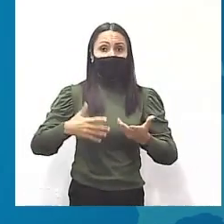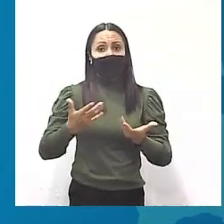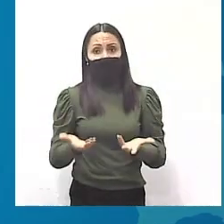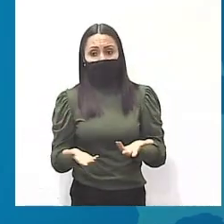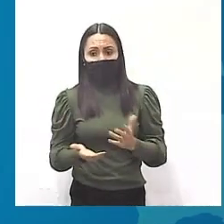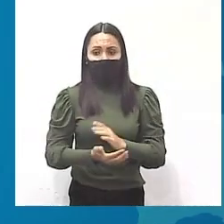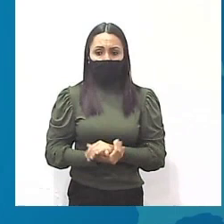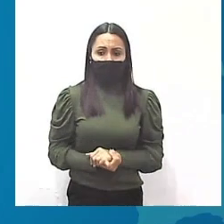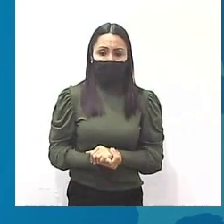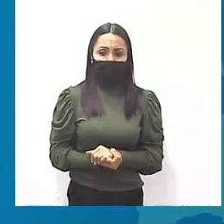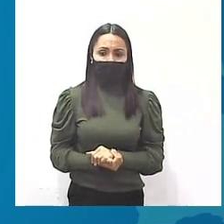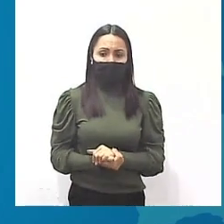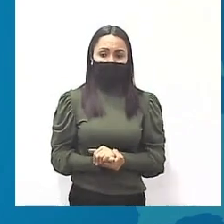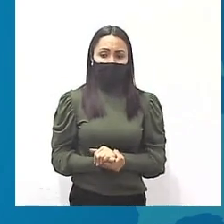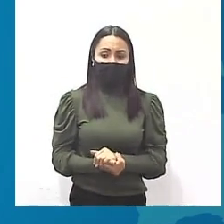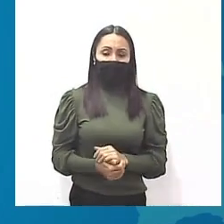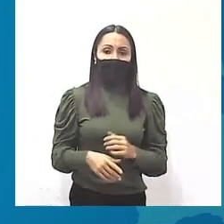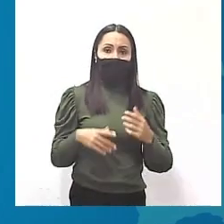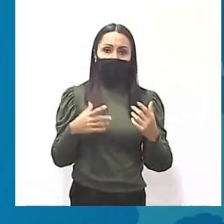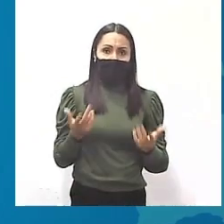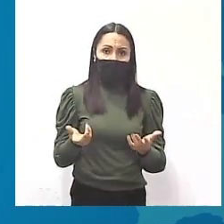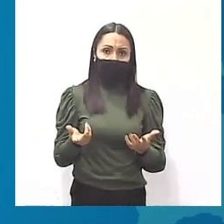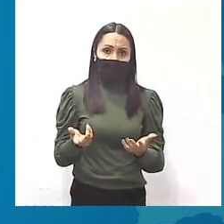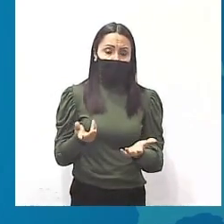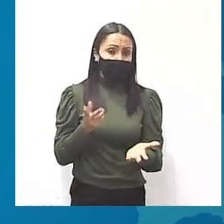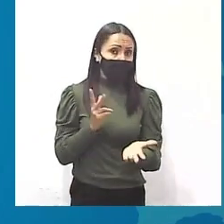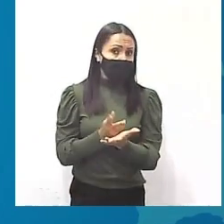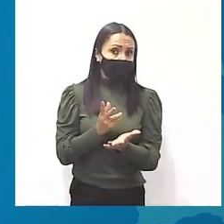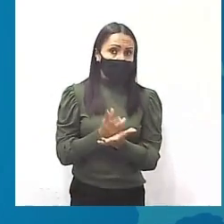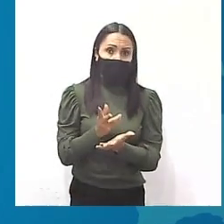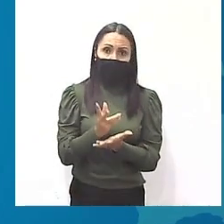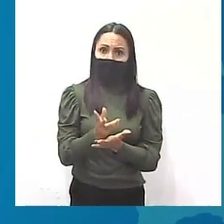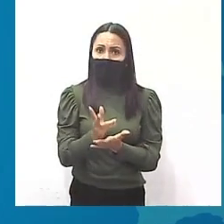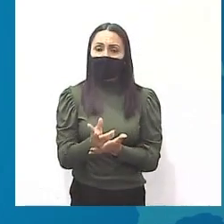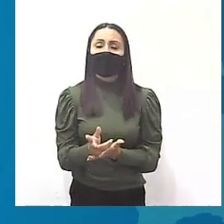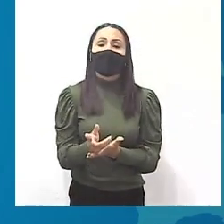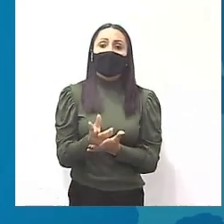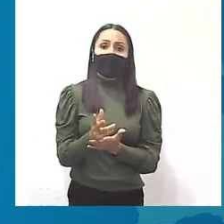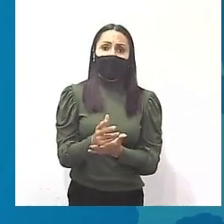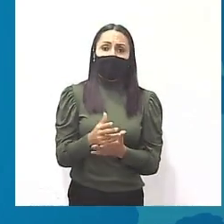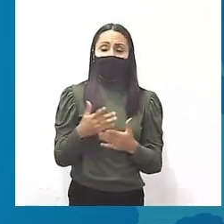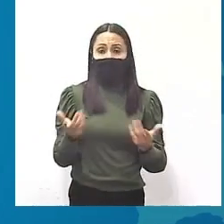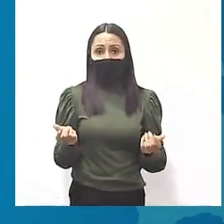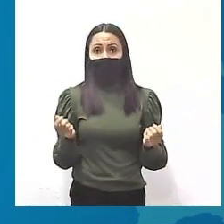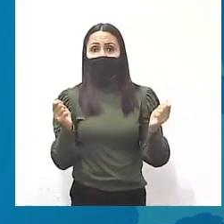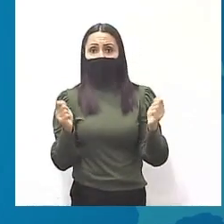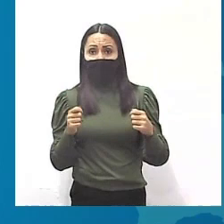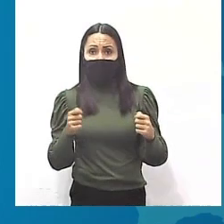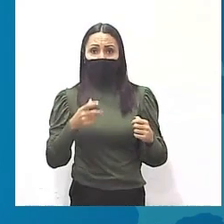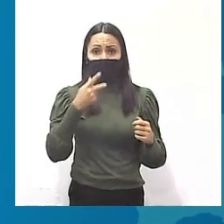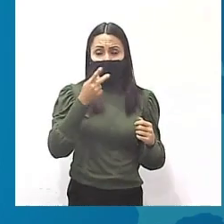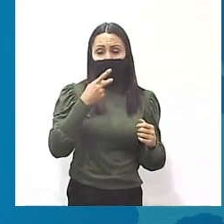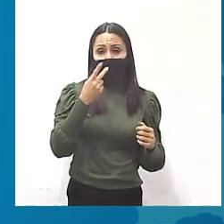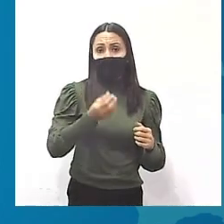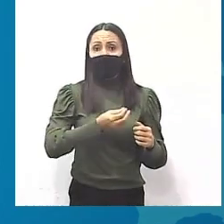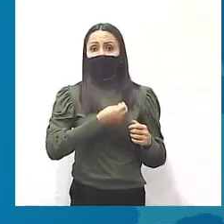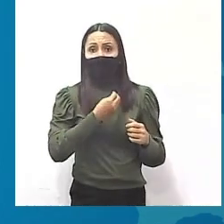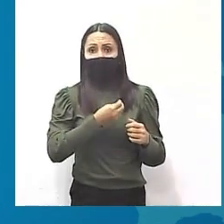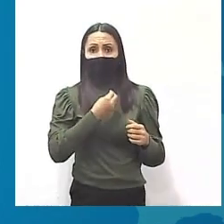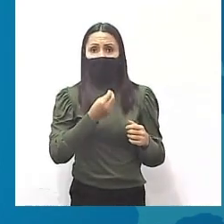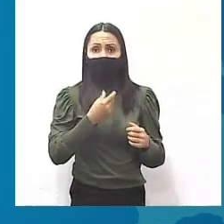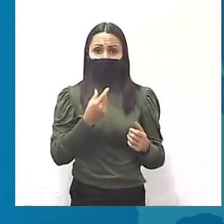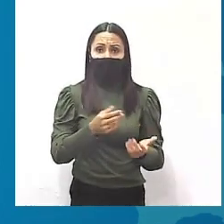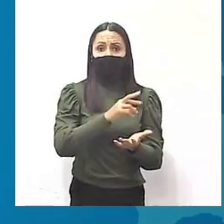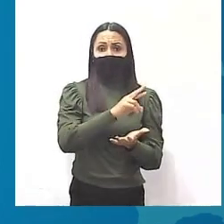forma ali desregrada. Além disso daí, a gente pode dizer que existiu uma